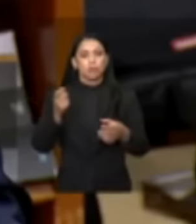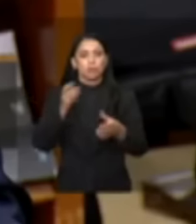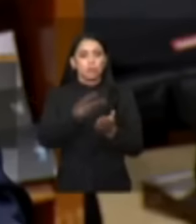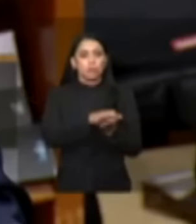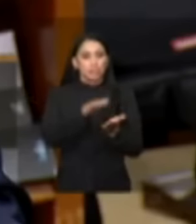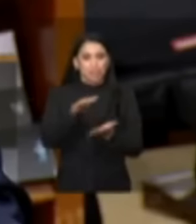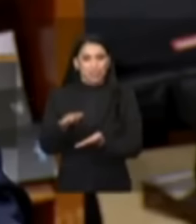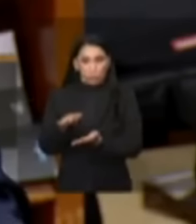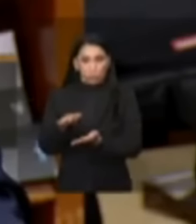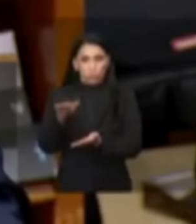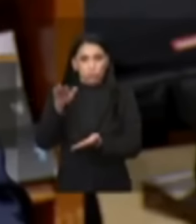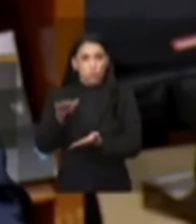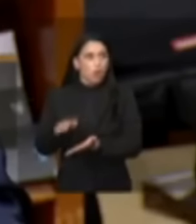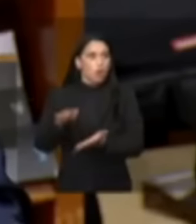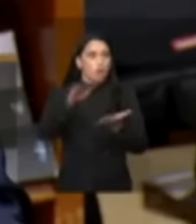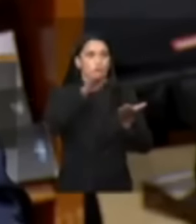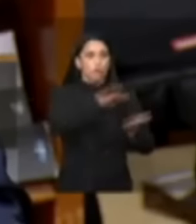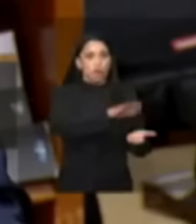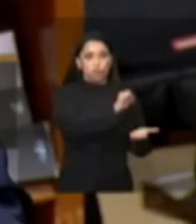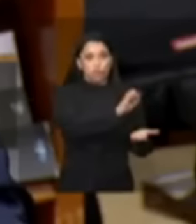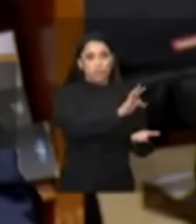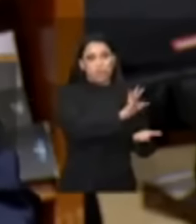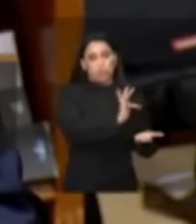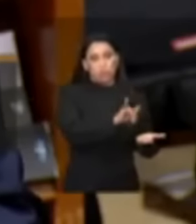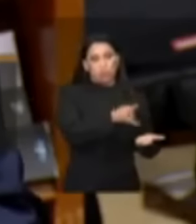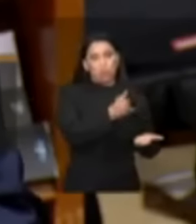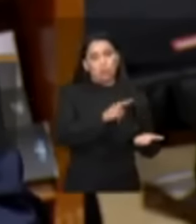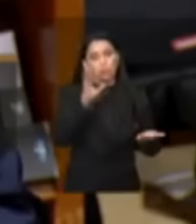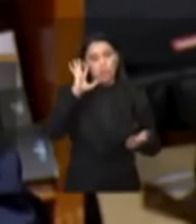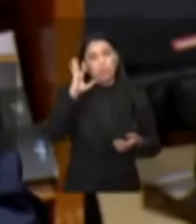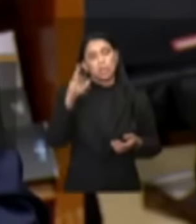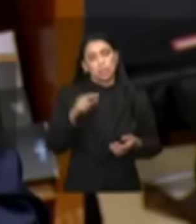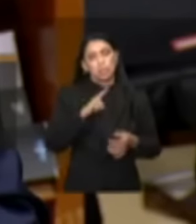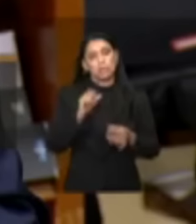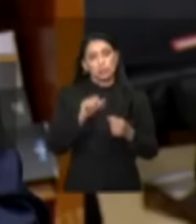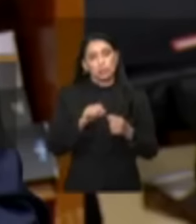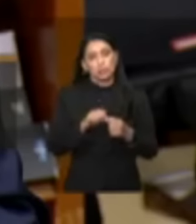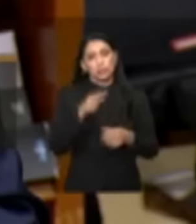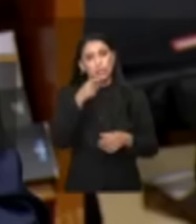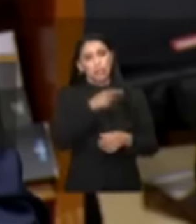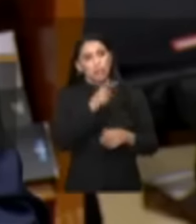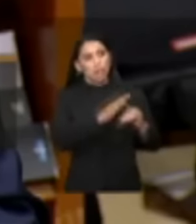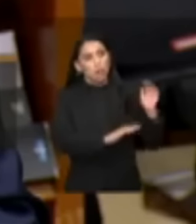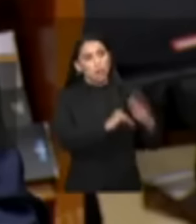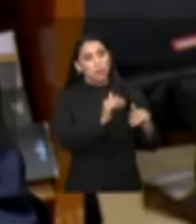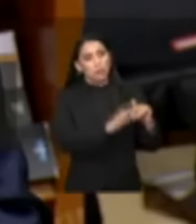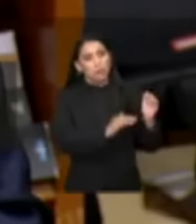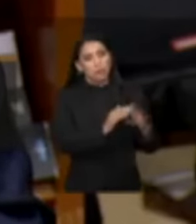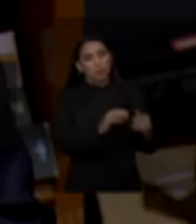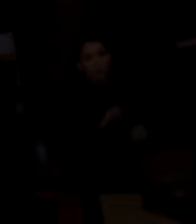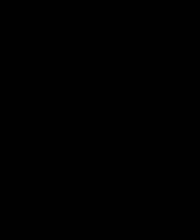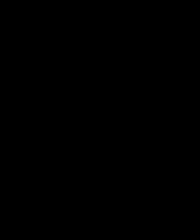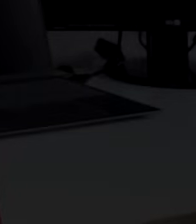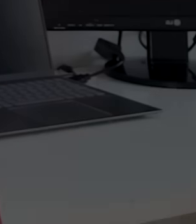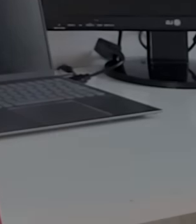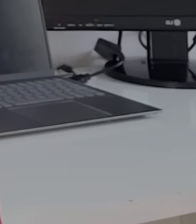Superior Tribunal de Justiça para que a decisão seja tomada pelo órgão competente que é a corte